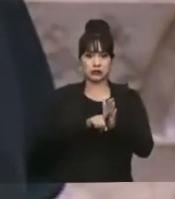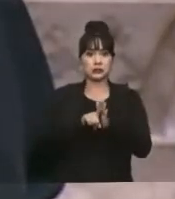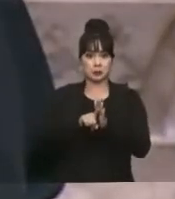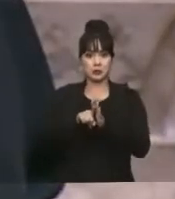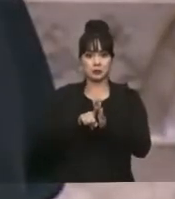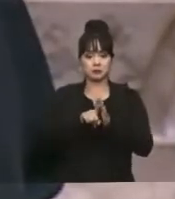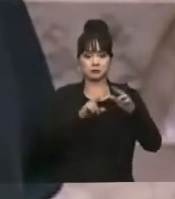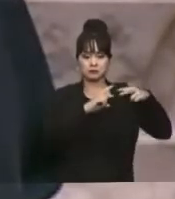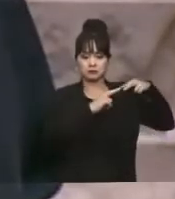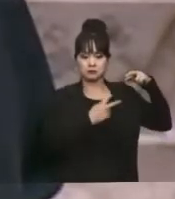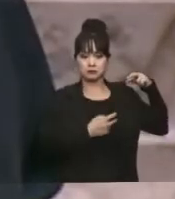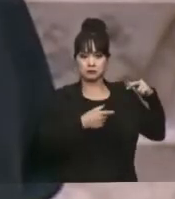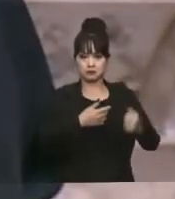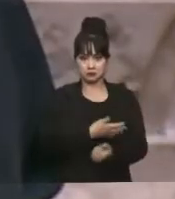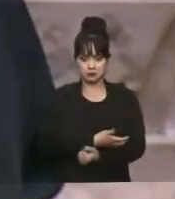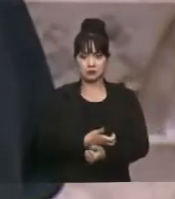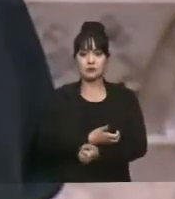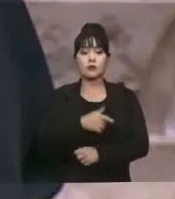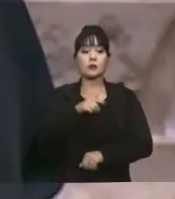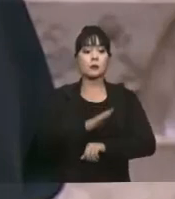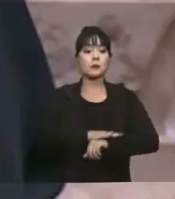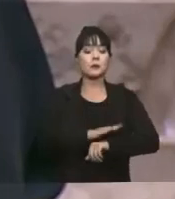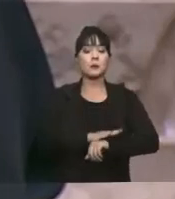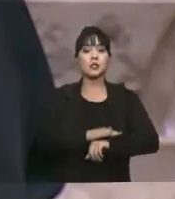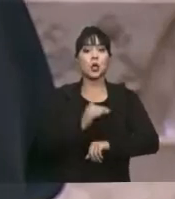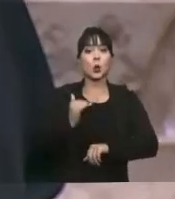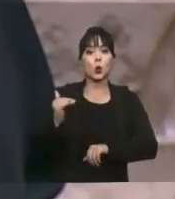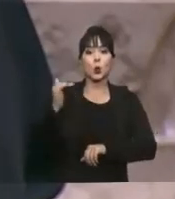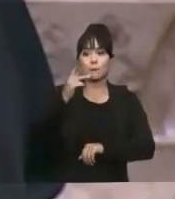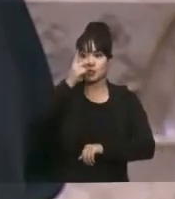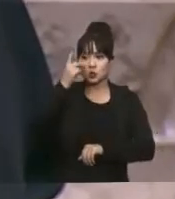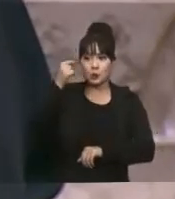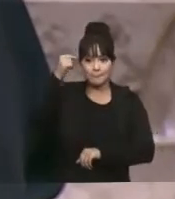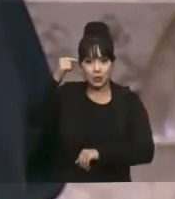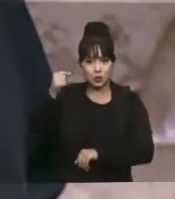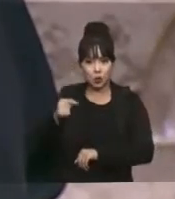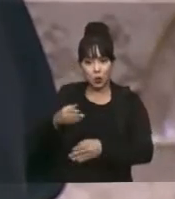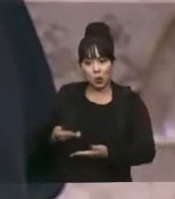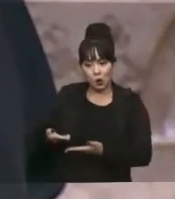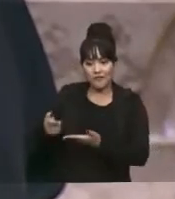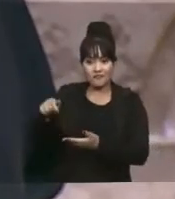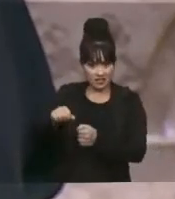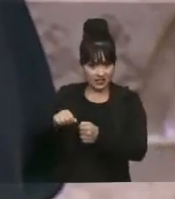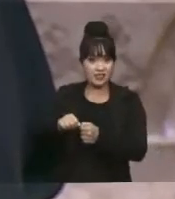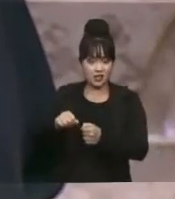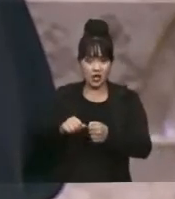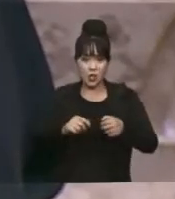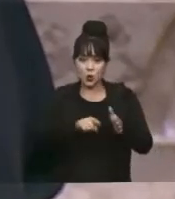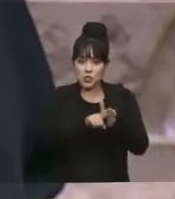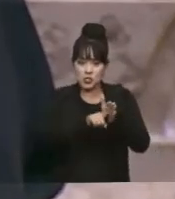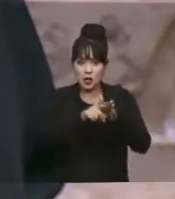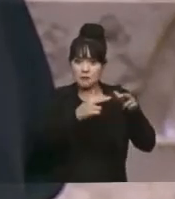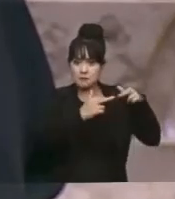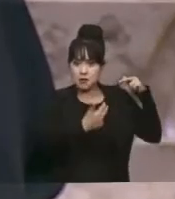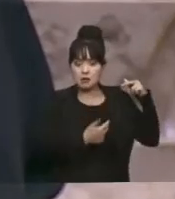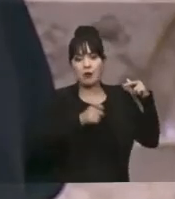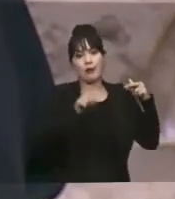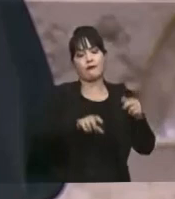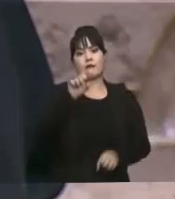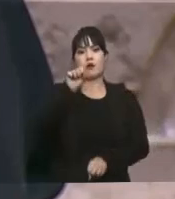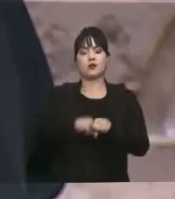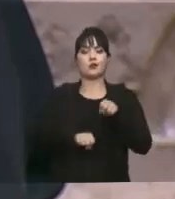Naquela oportunidade, a Corte entendeu que submeter a pessoa obrigatoriamente ao exame de DNA configuraria a